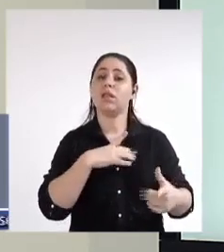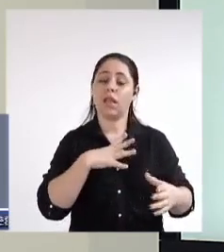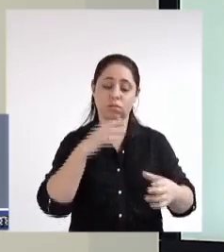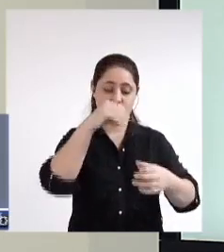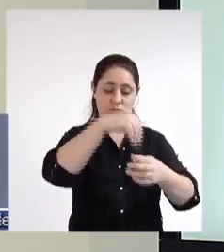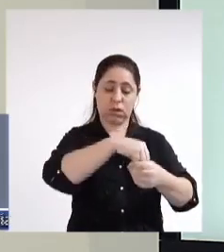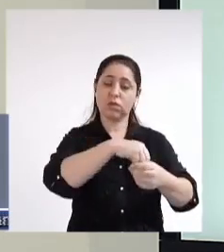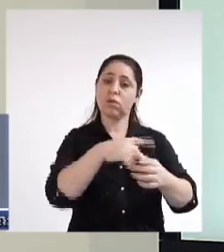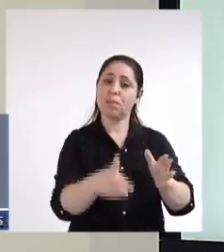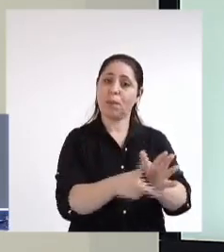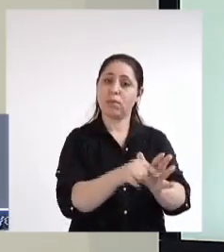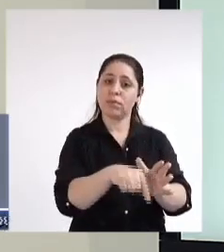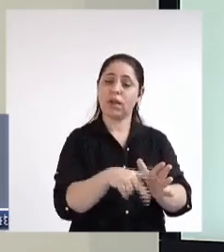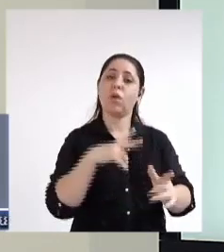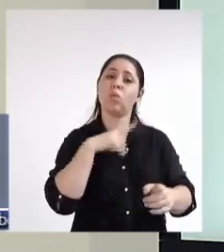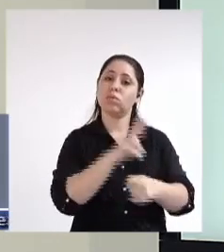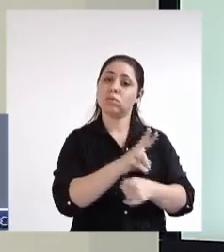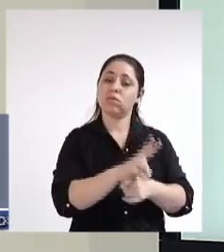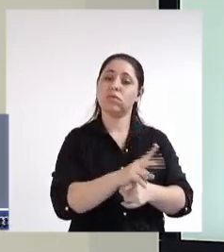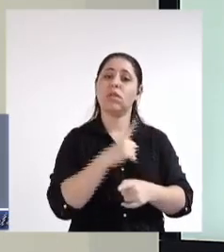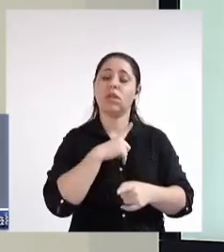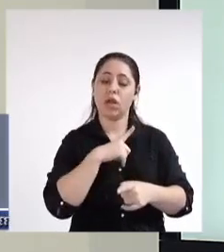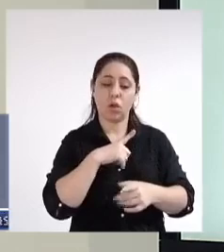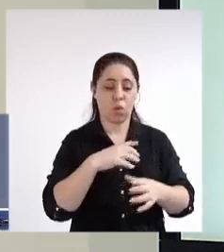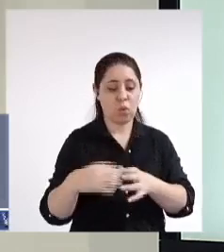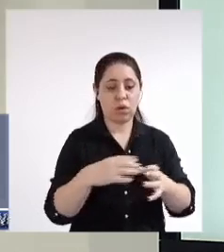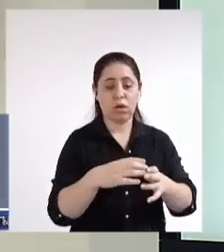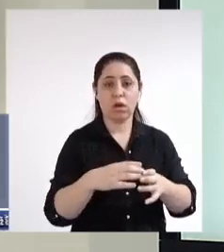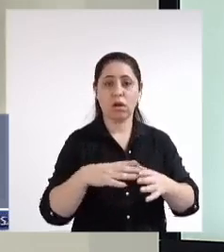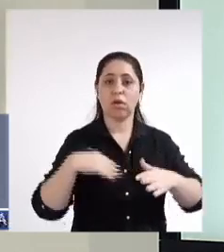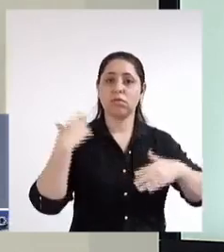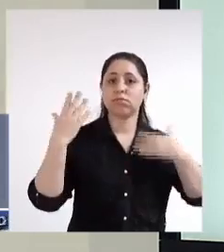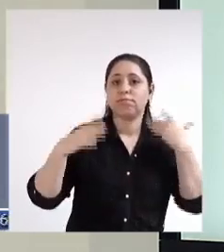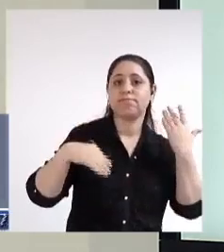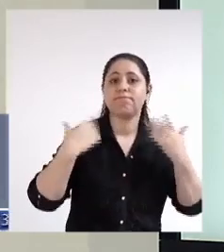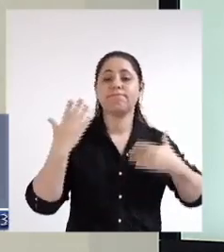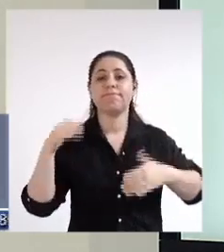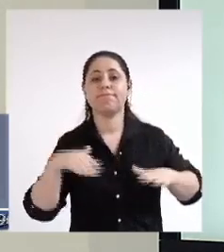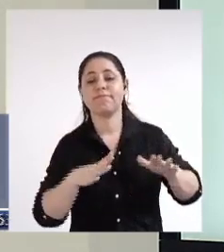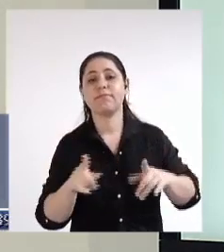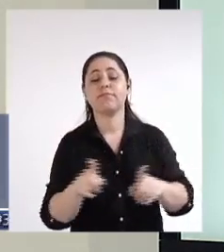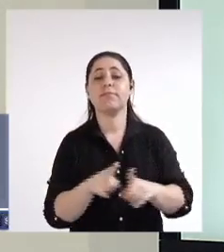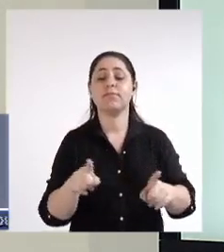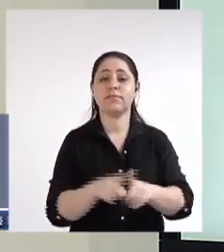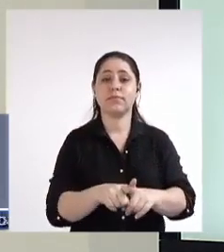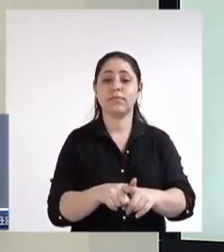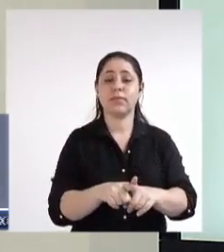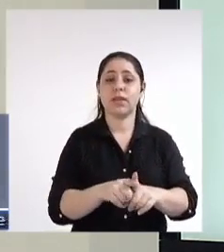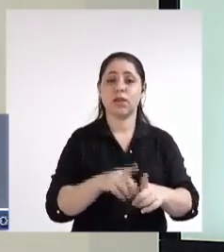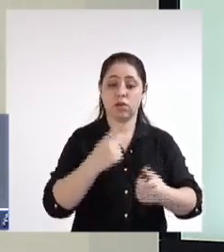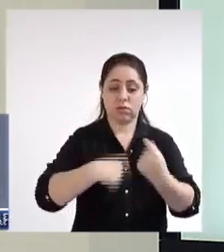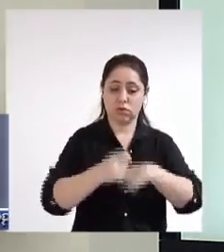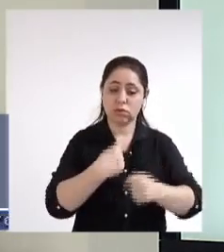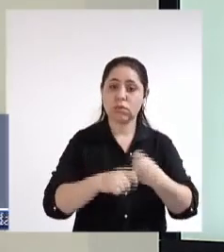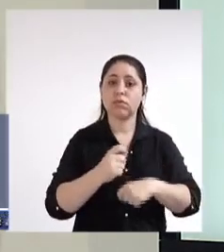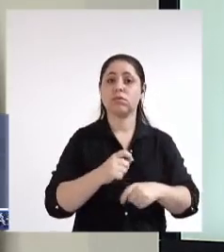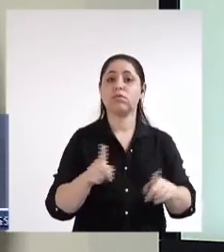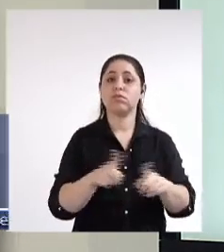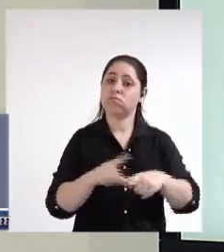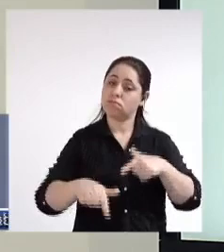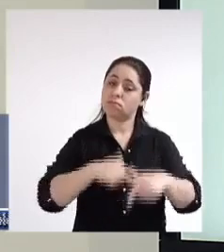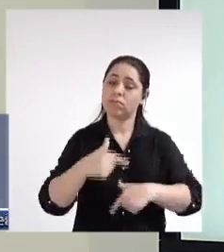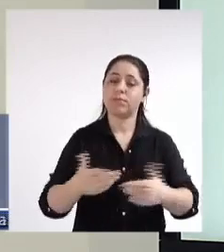unidade de conservação tem uma área de áreas de lazer e um centro administrativo né então tá pra discutir também